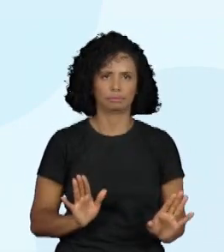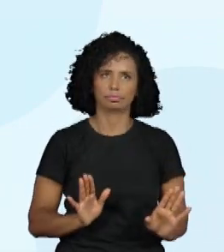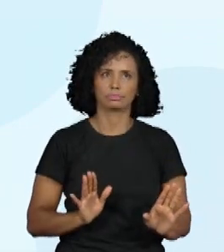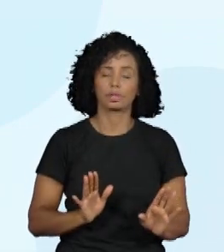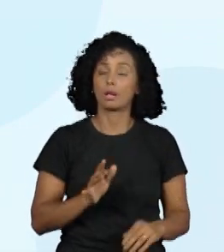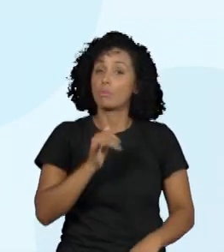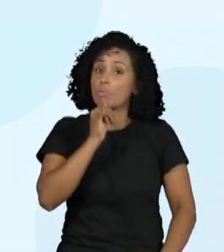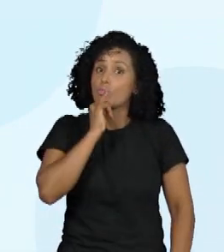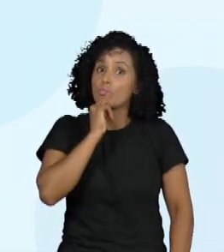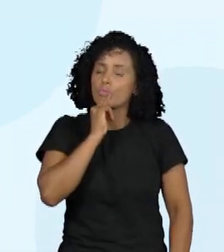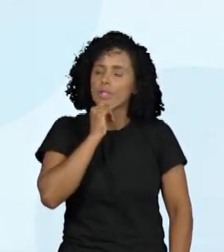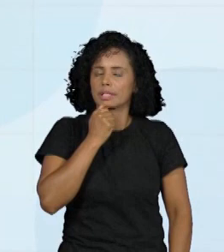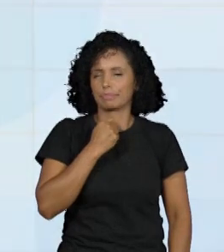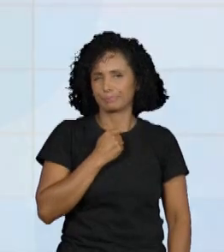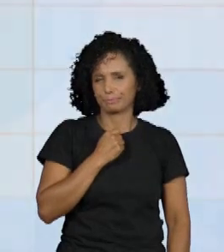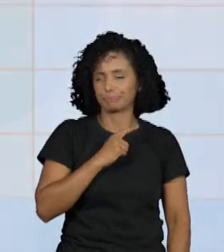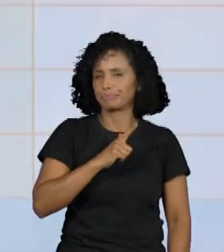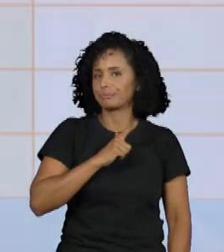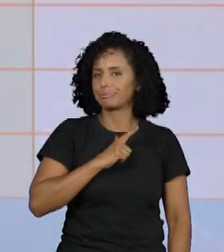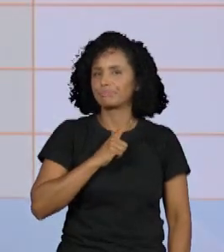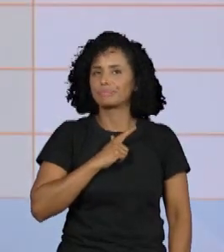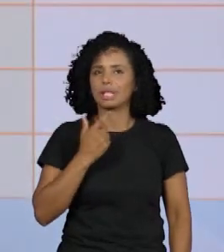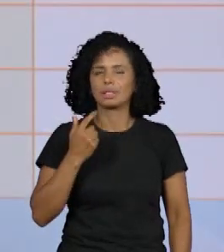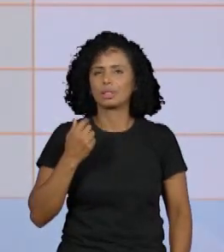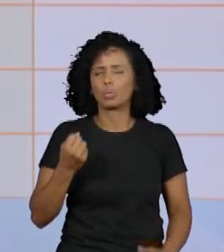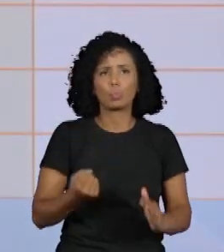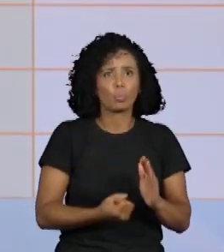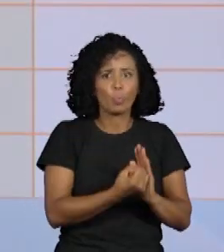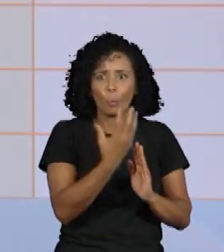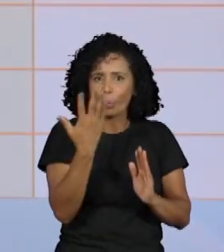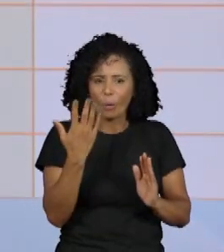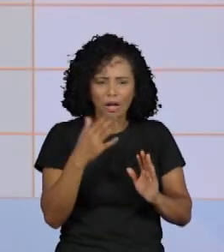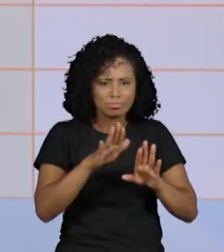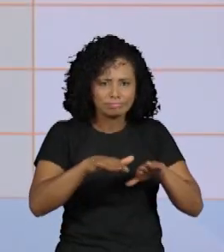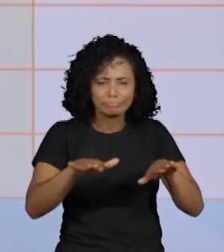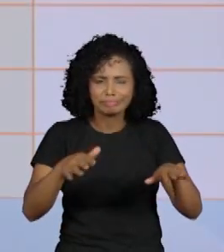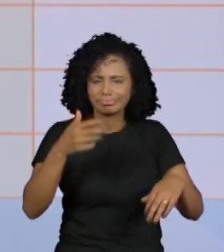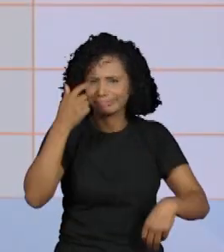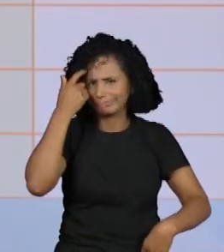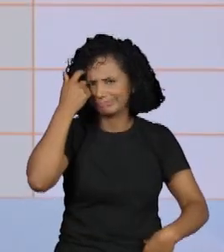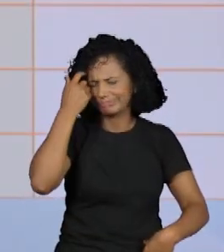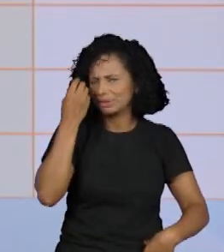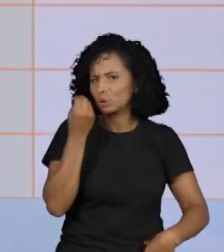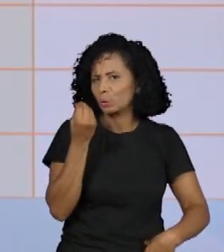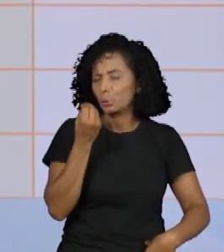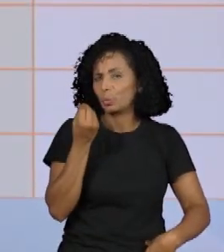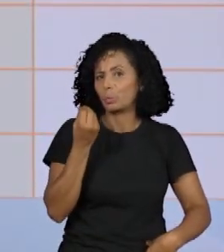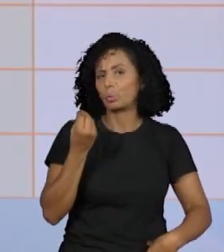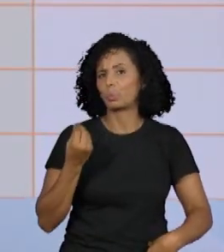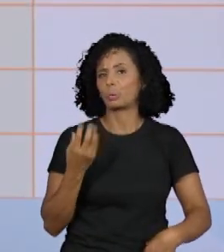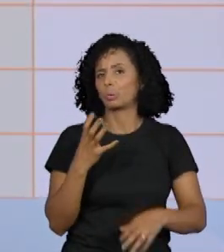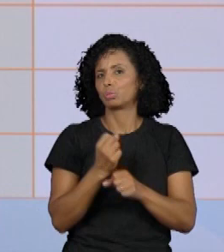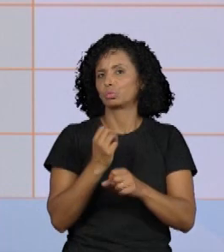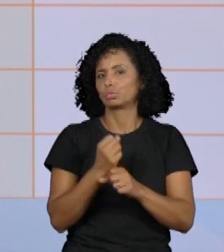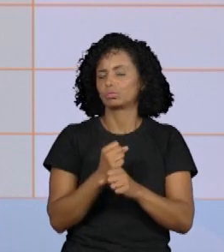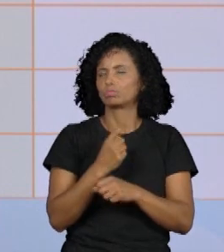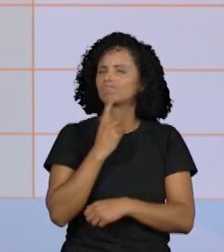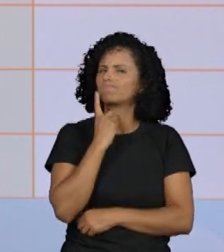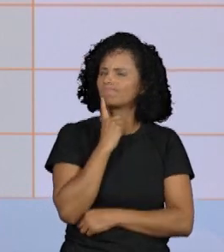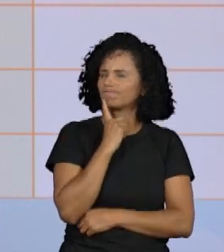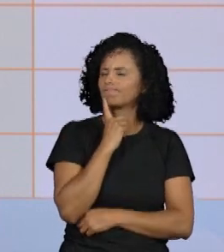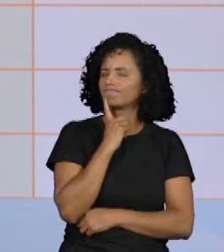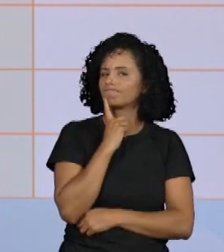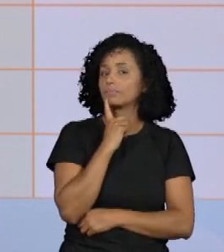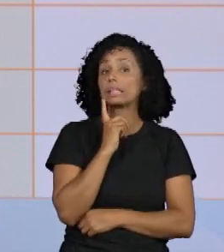um número grande, podemos dizer assim, para contar, é separar em grupos de